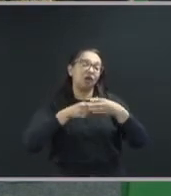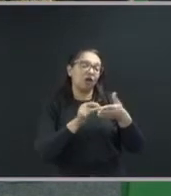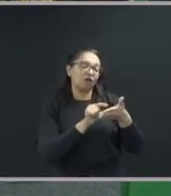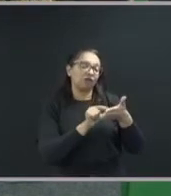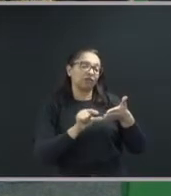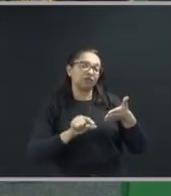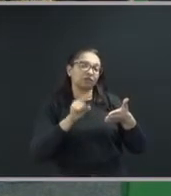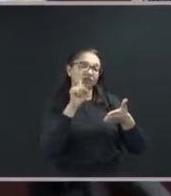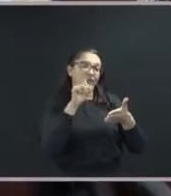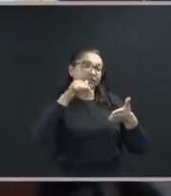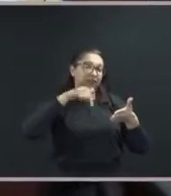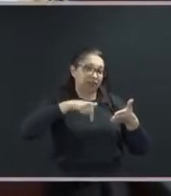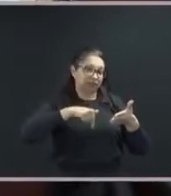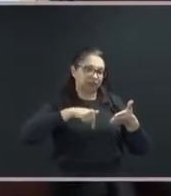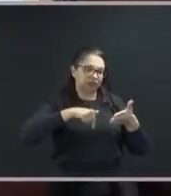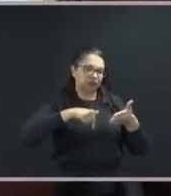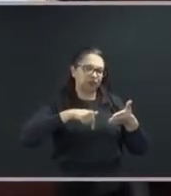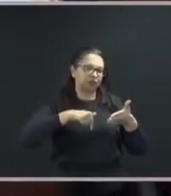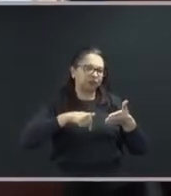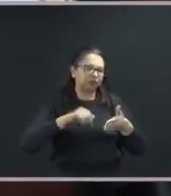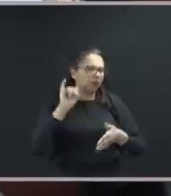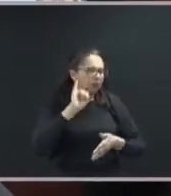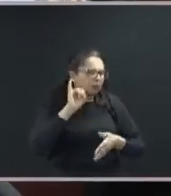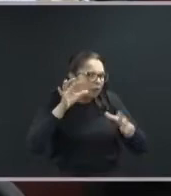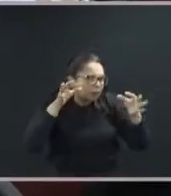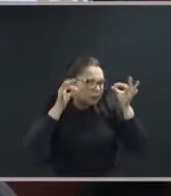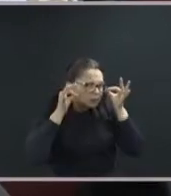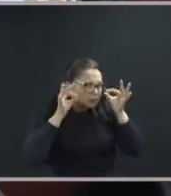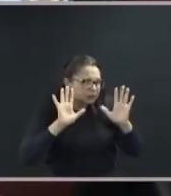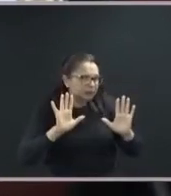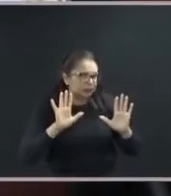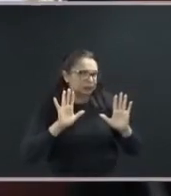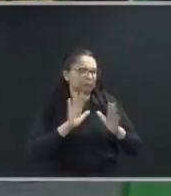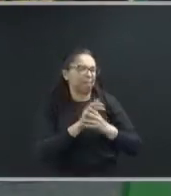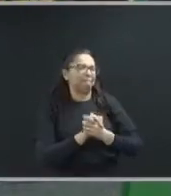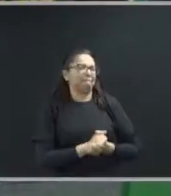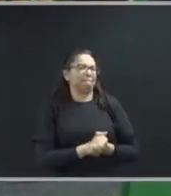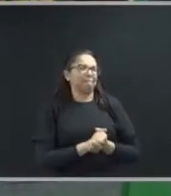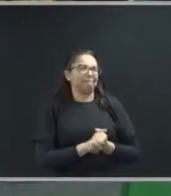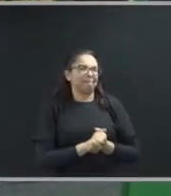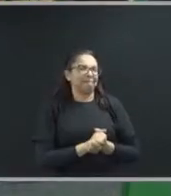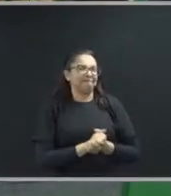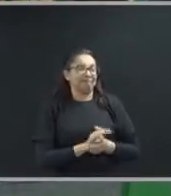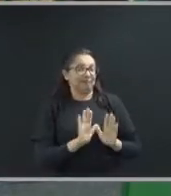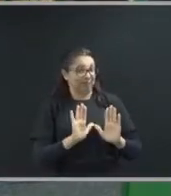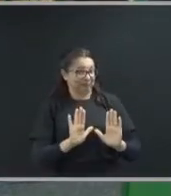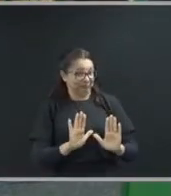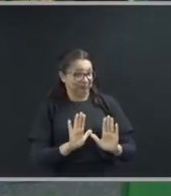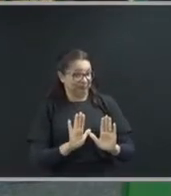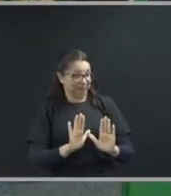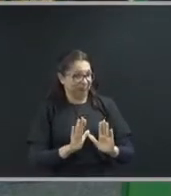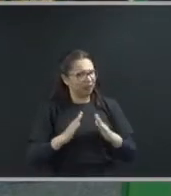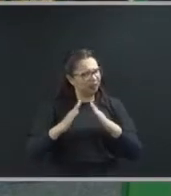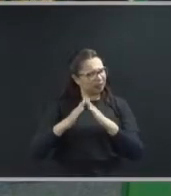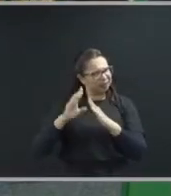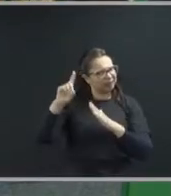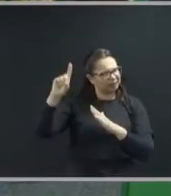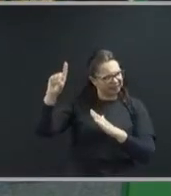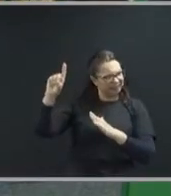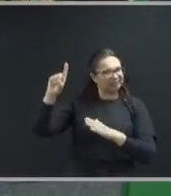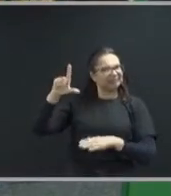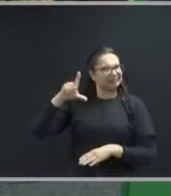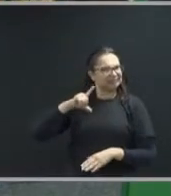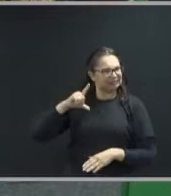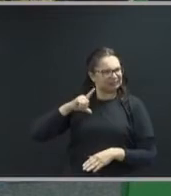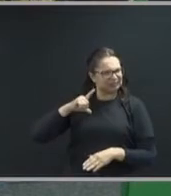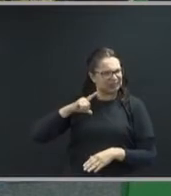rogo-vos, irmãos, que noteis. Aqui é o seguinte, meu irmão. Na igreja tem tribuloso. E o obreiro